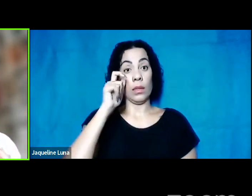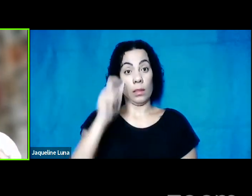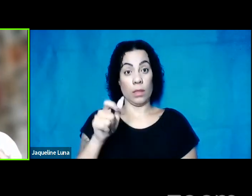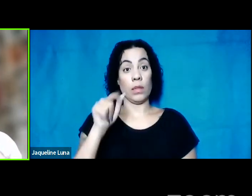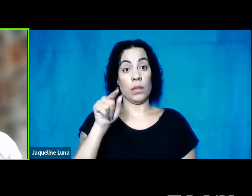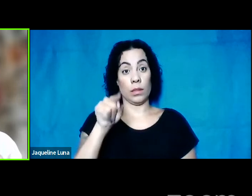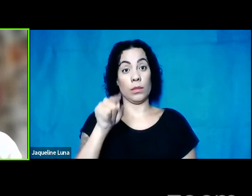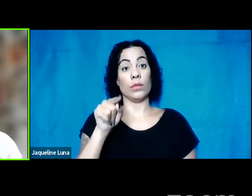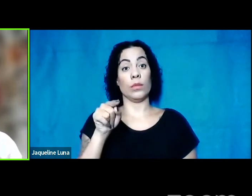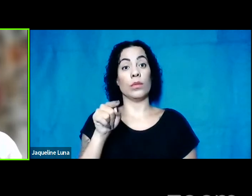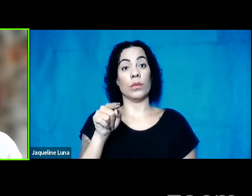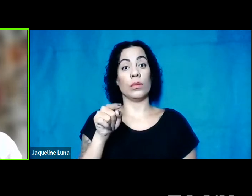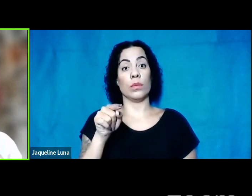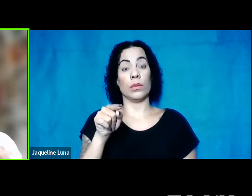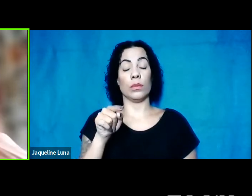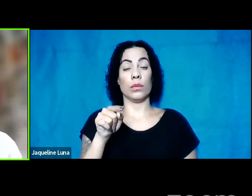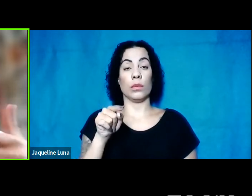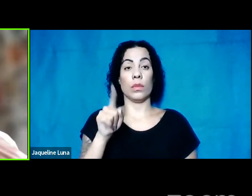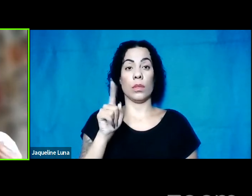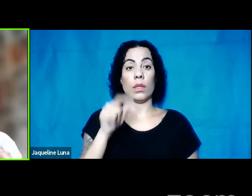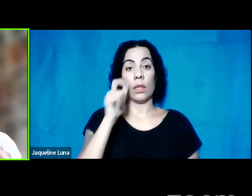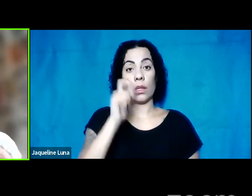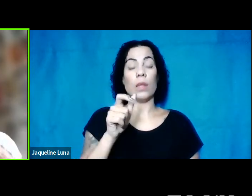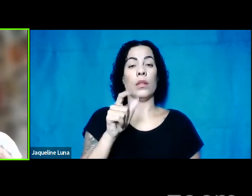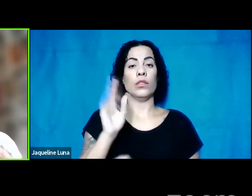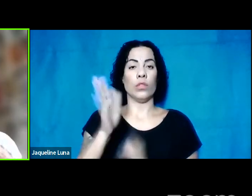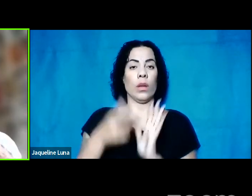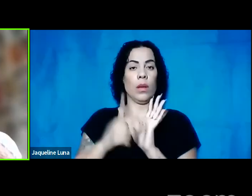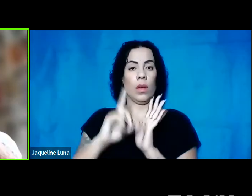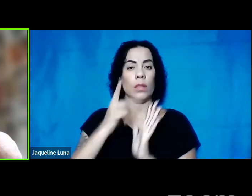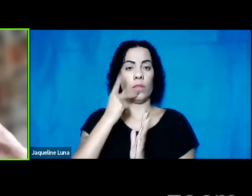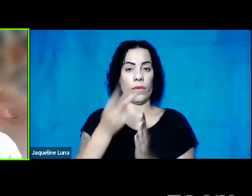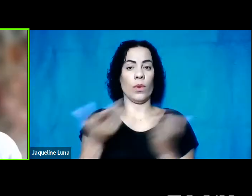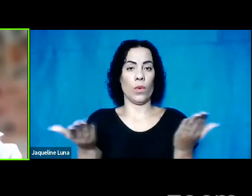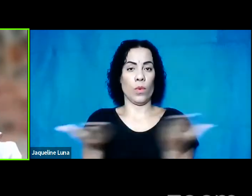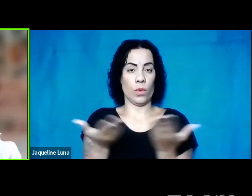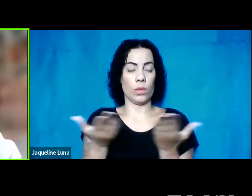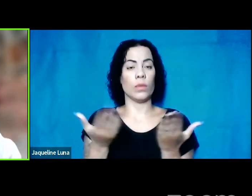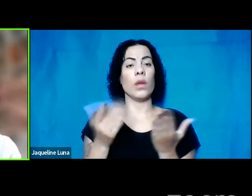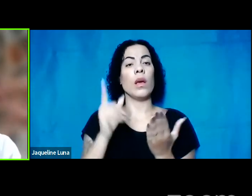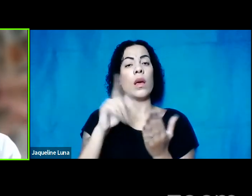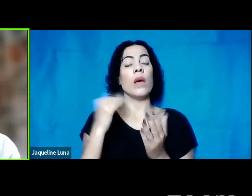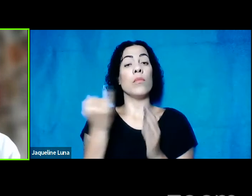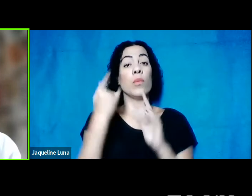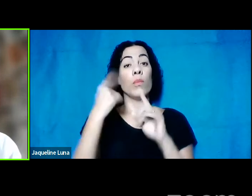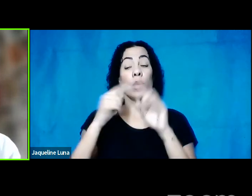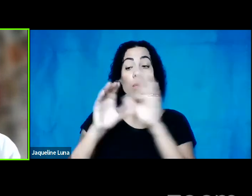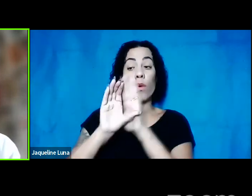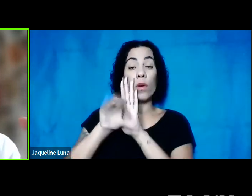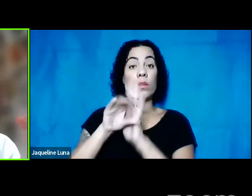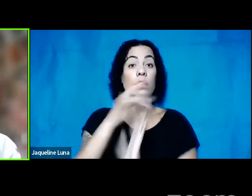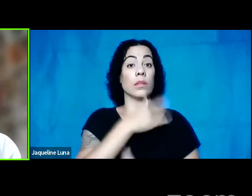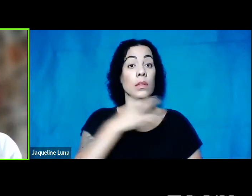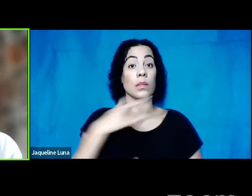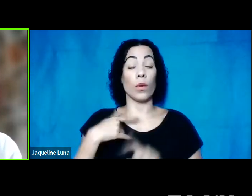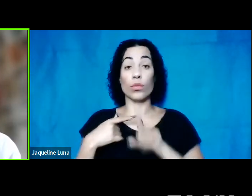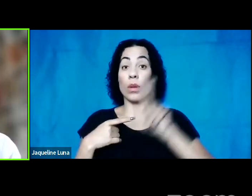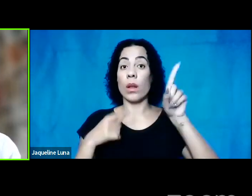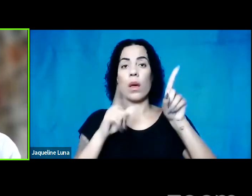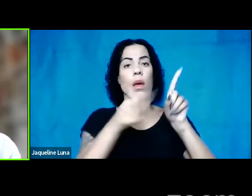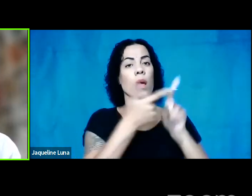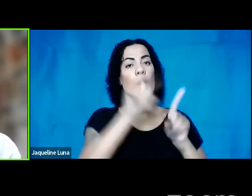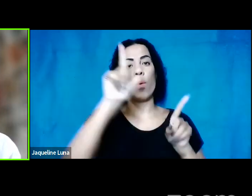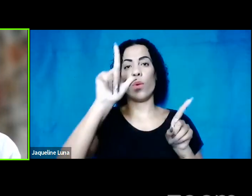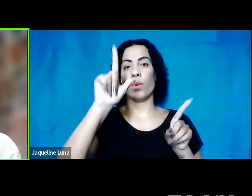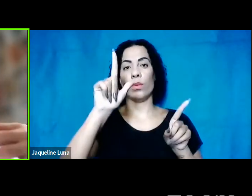para o que já foi levantado aqui hoje, né? O conceito de saúde é outro, é mais